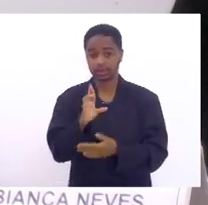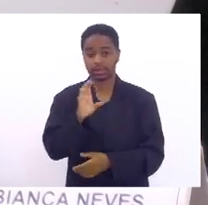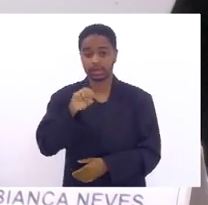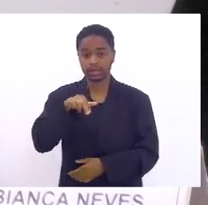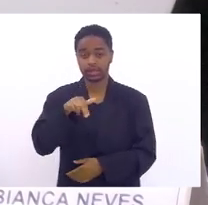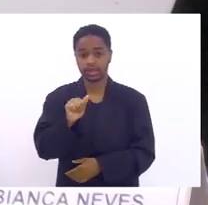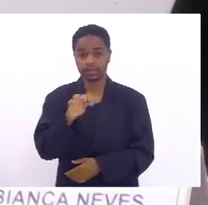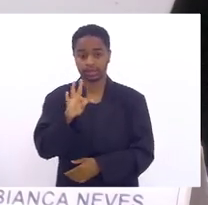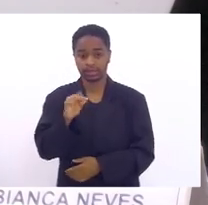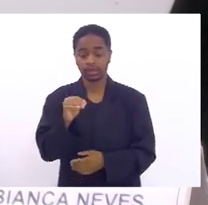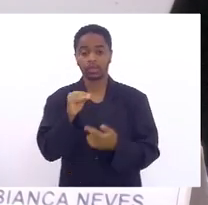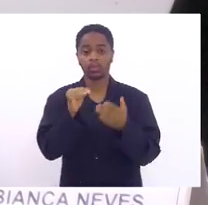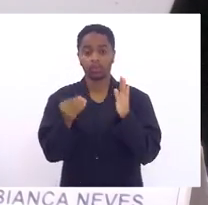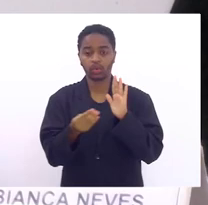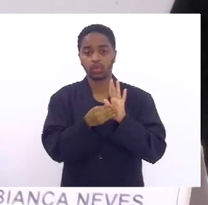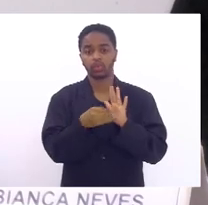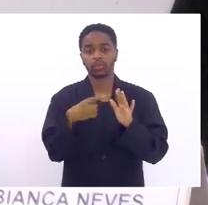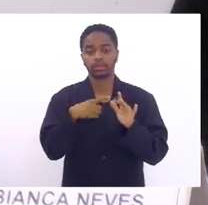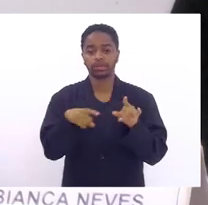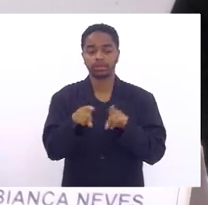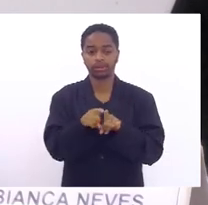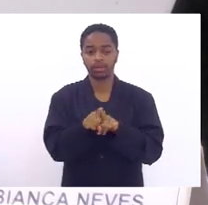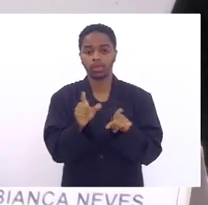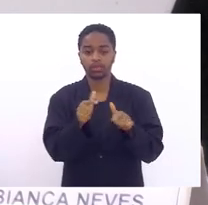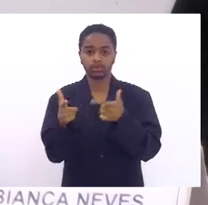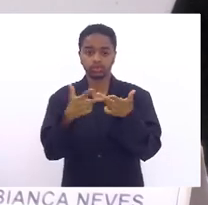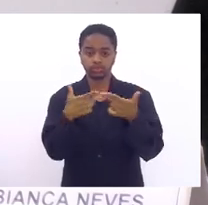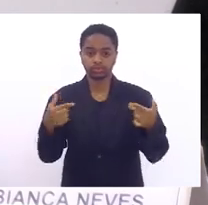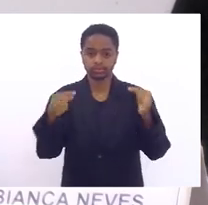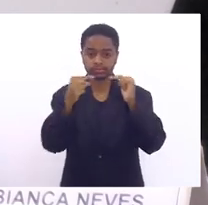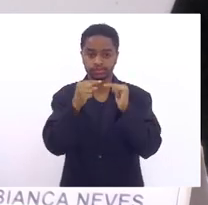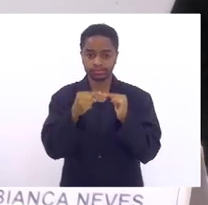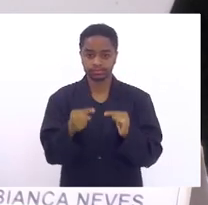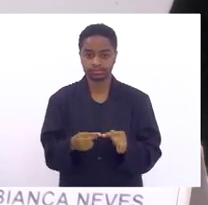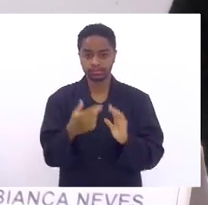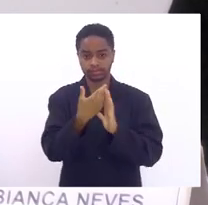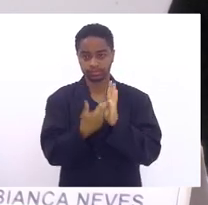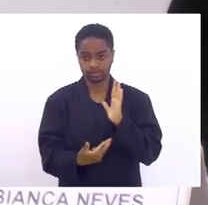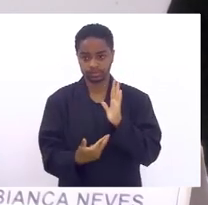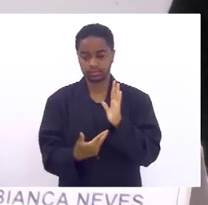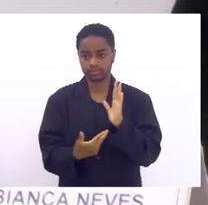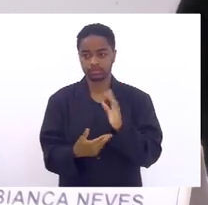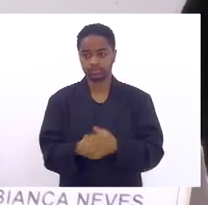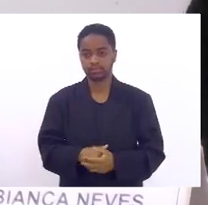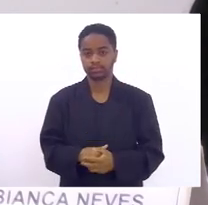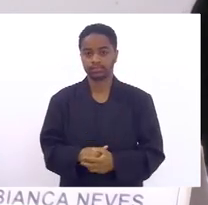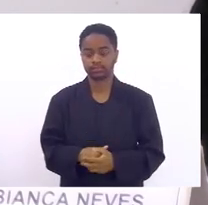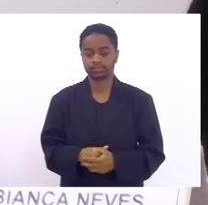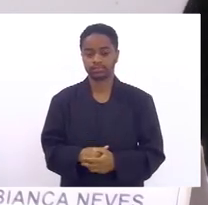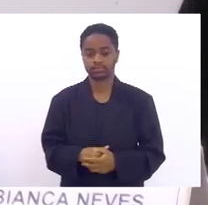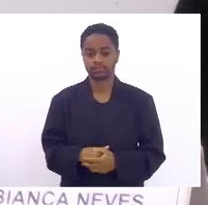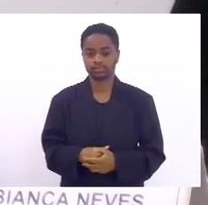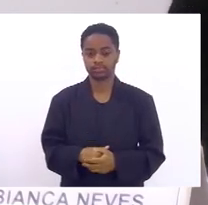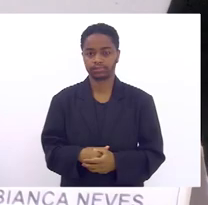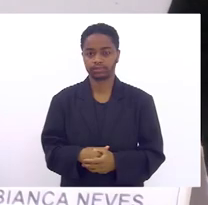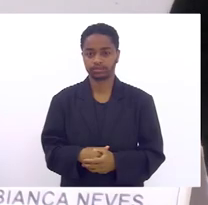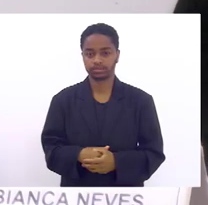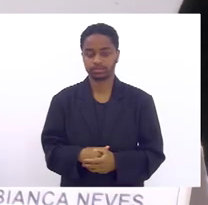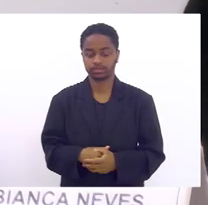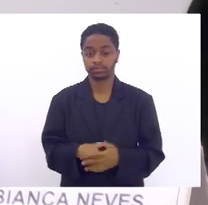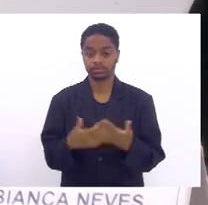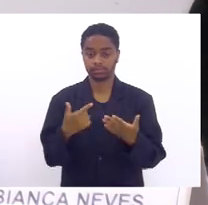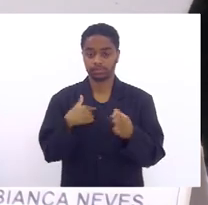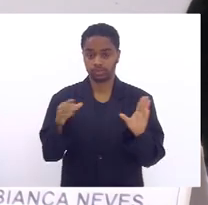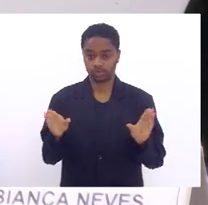colocou e tem bastante coisa né que vai ao encontro do que tá no relatório né Eh por fim né já fechando